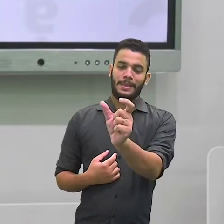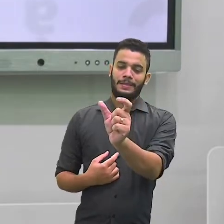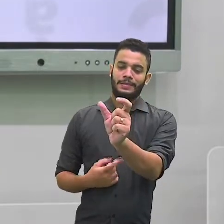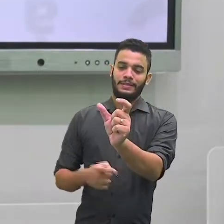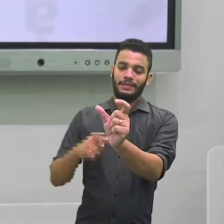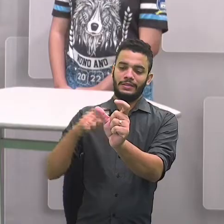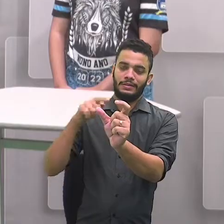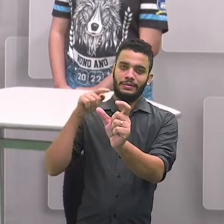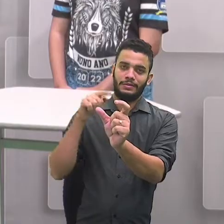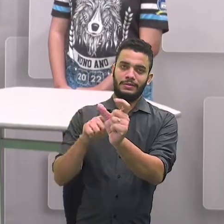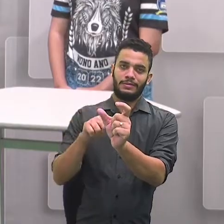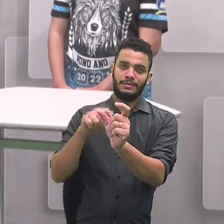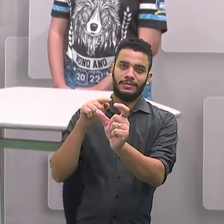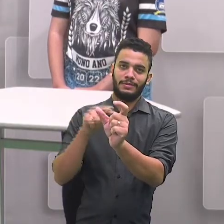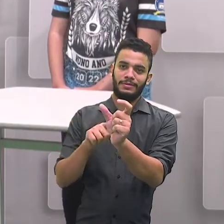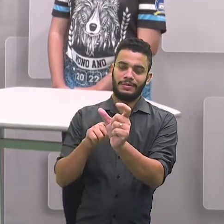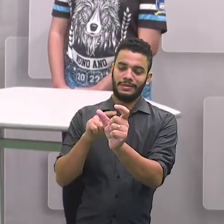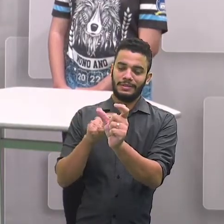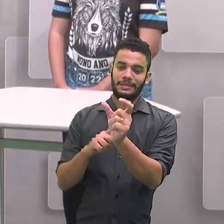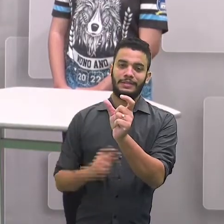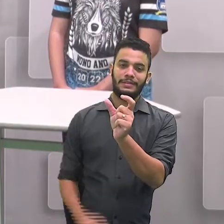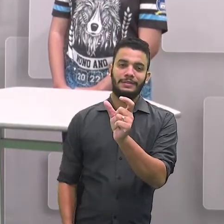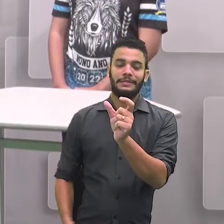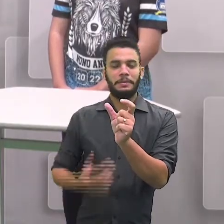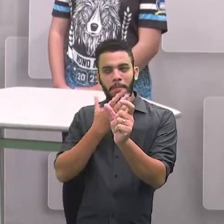será que você acertou?